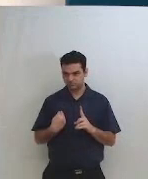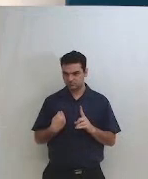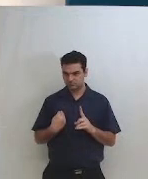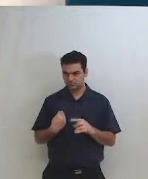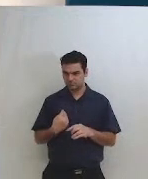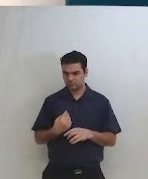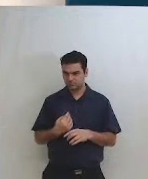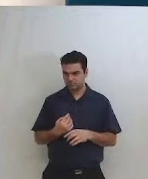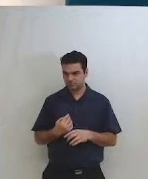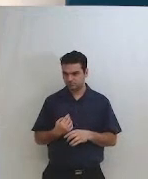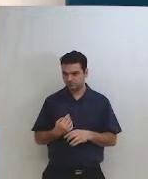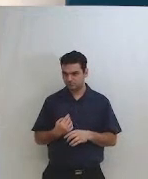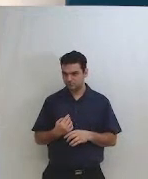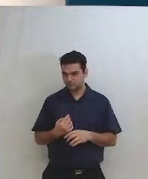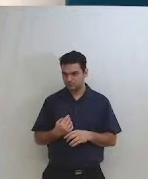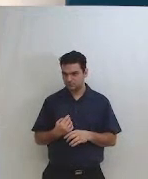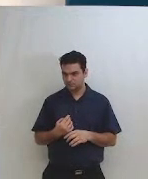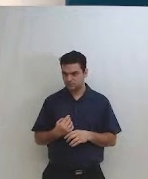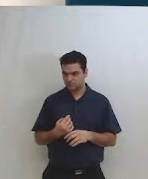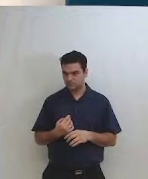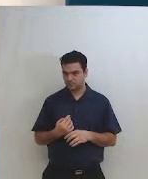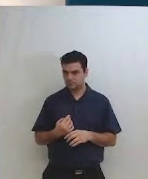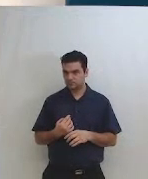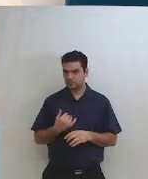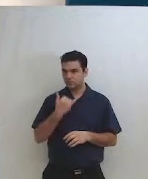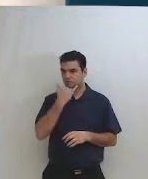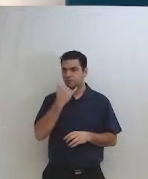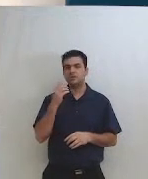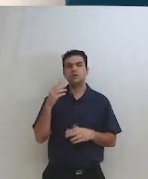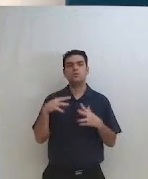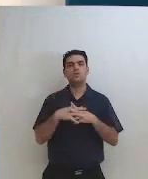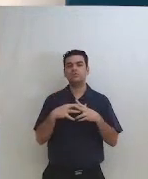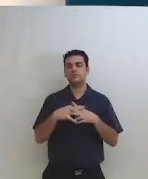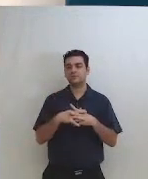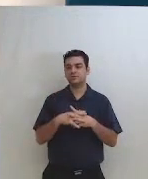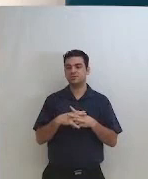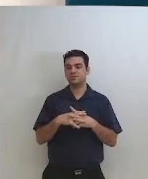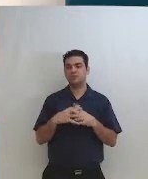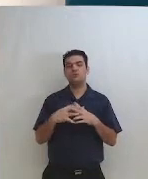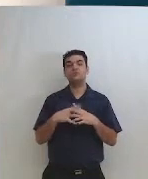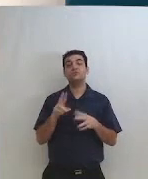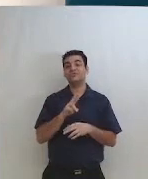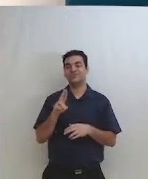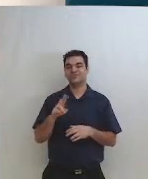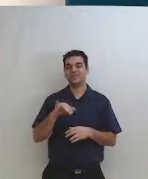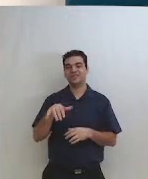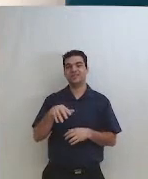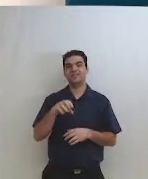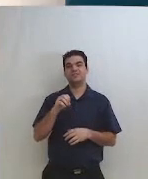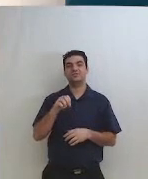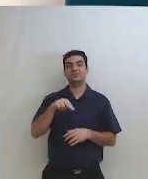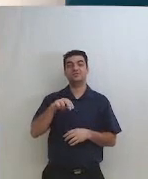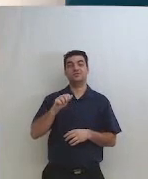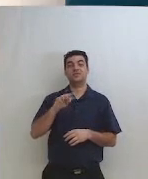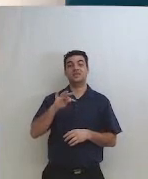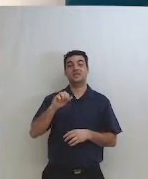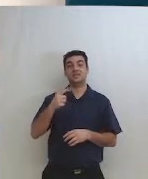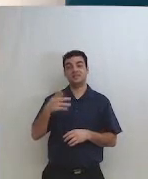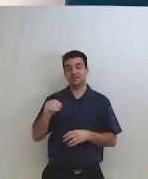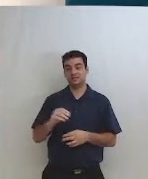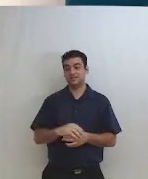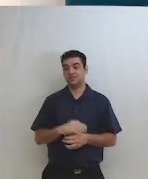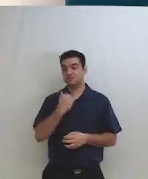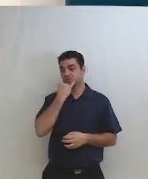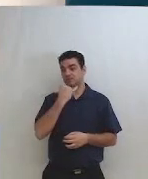Ministro, é o doutor Jonathan dos Santos. E eu estou presente, Excelência. Ah, sim. Mas é que aqui, bom, a preferência foi pedida pelo doutor João Guilherme